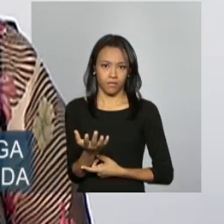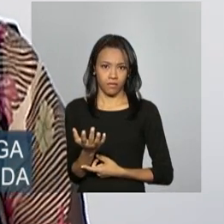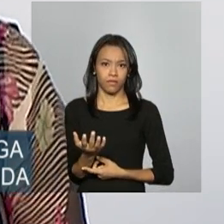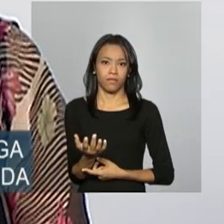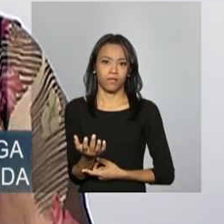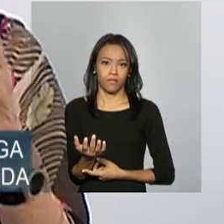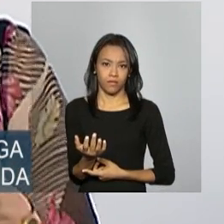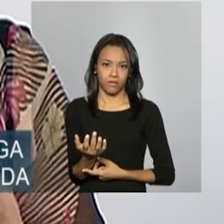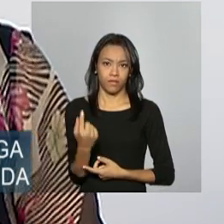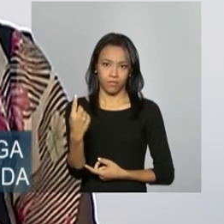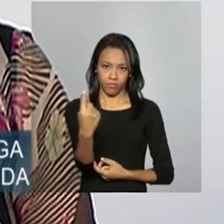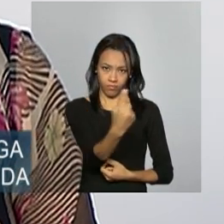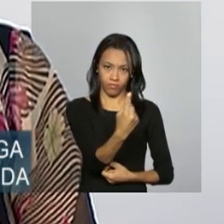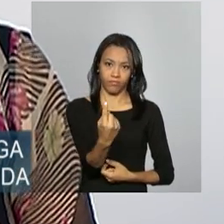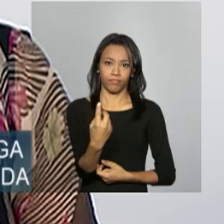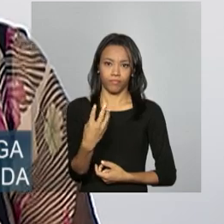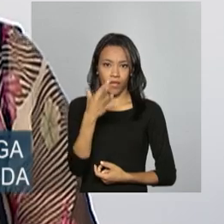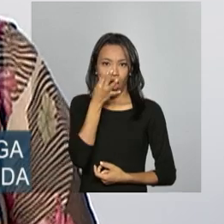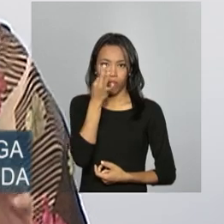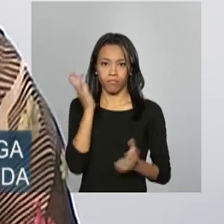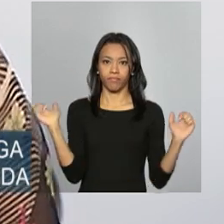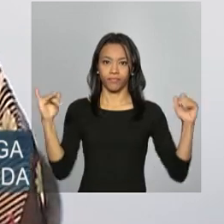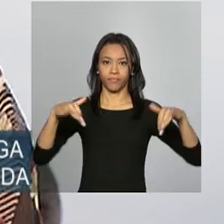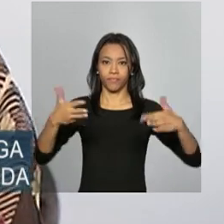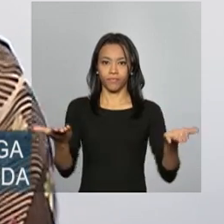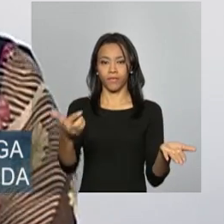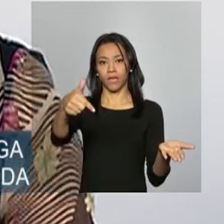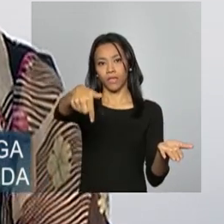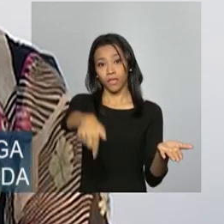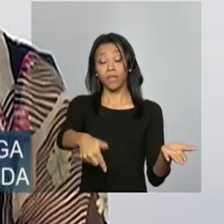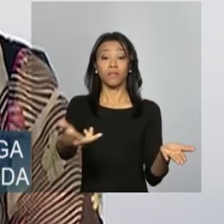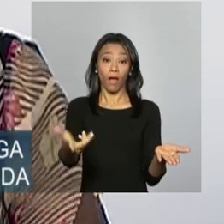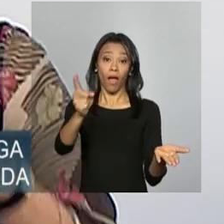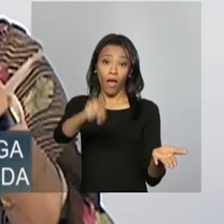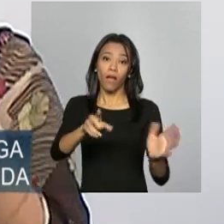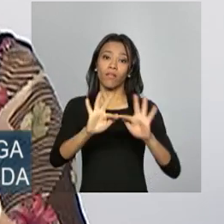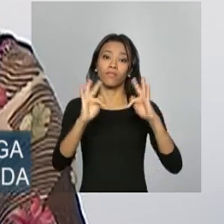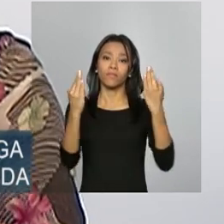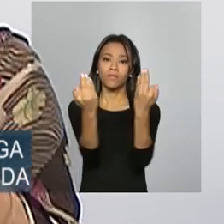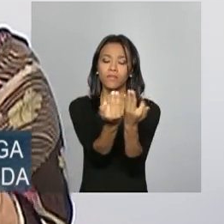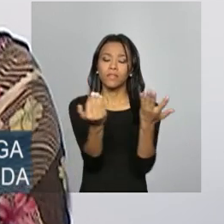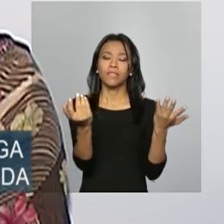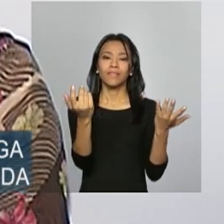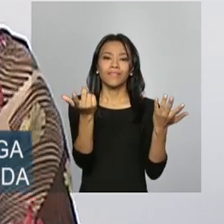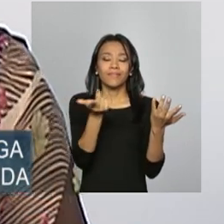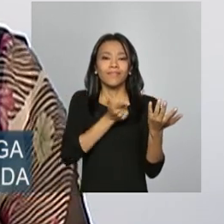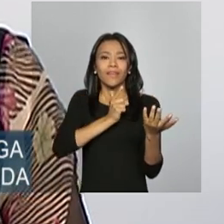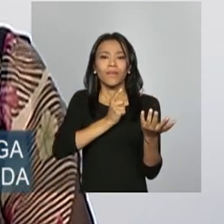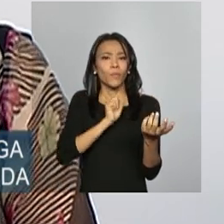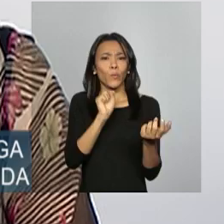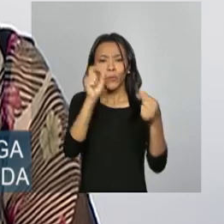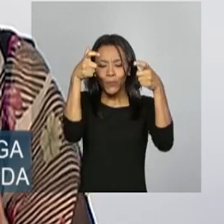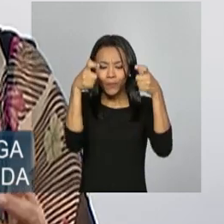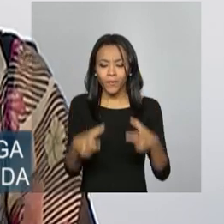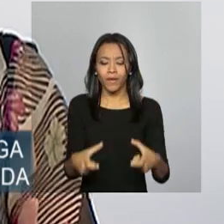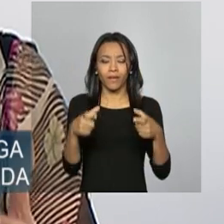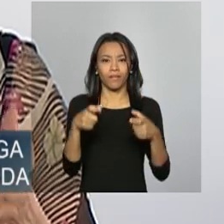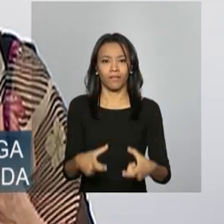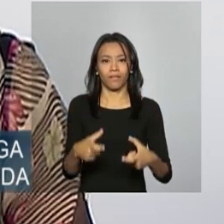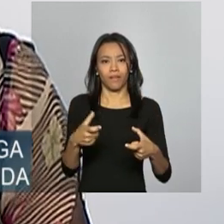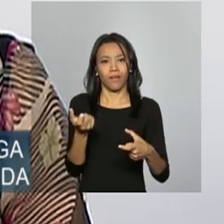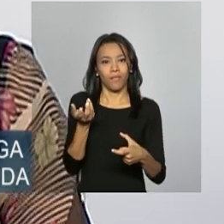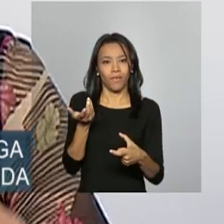cada um aqui presente. É a família, é onde ter lugar para criar